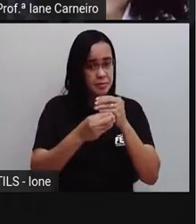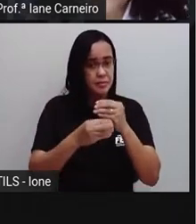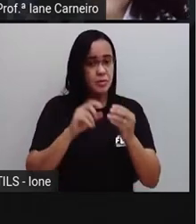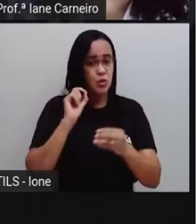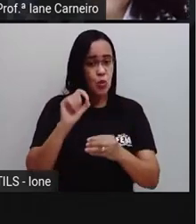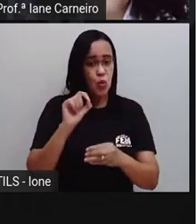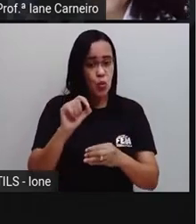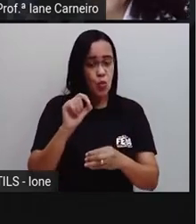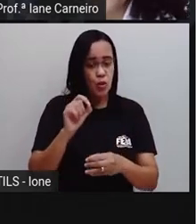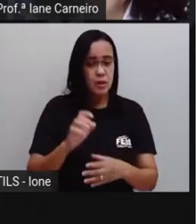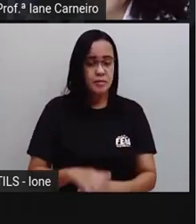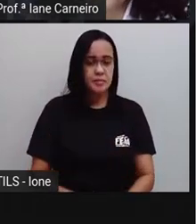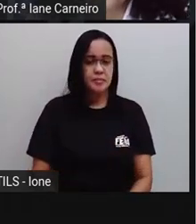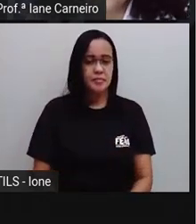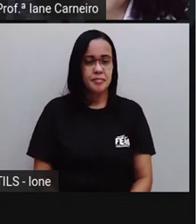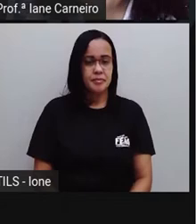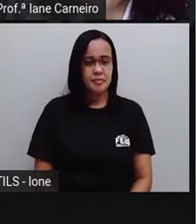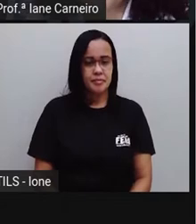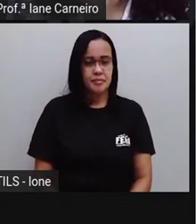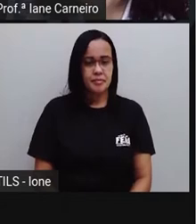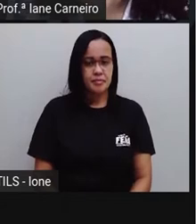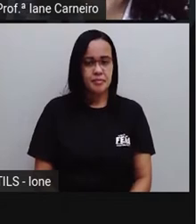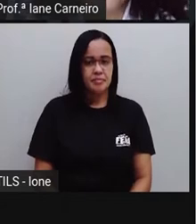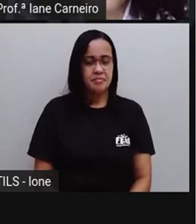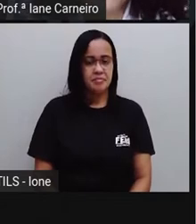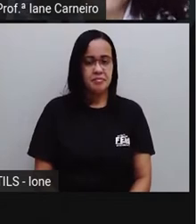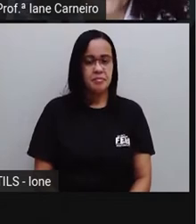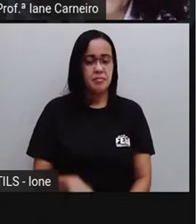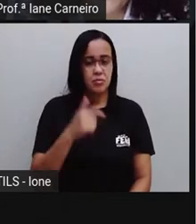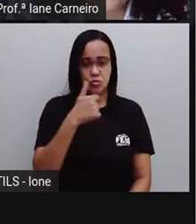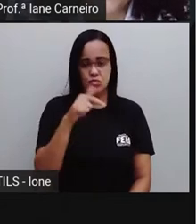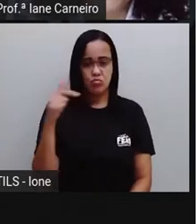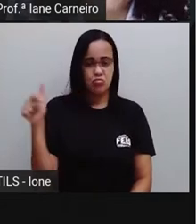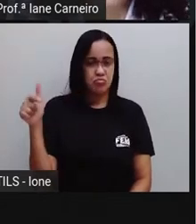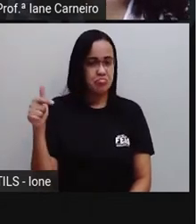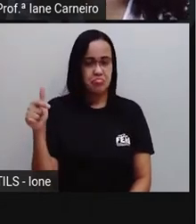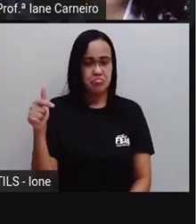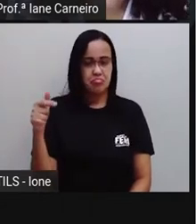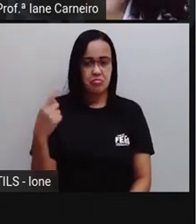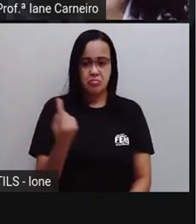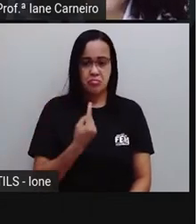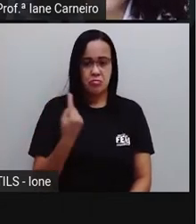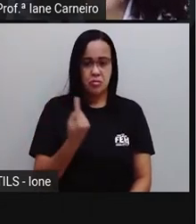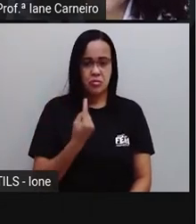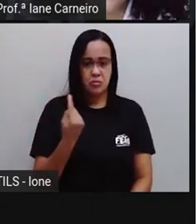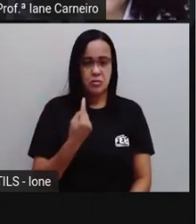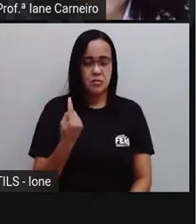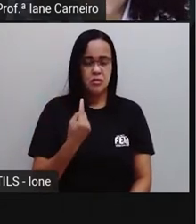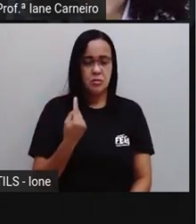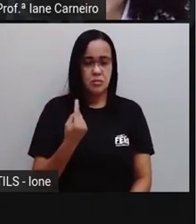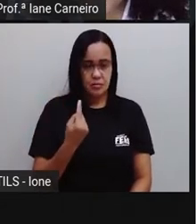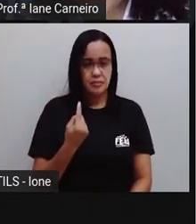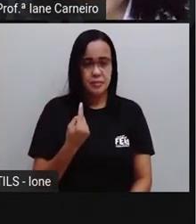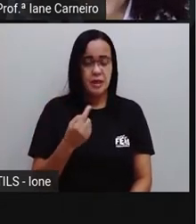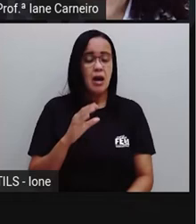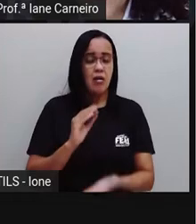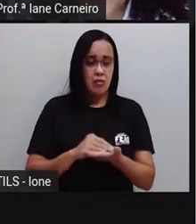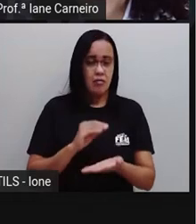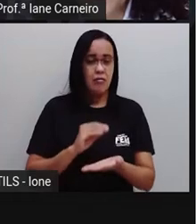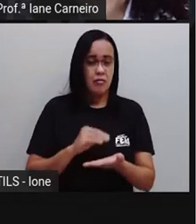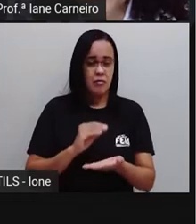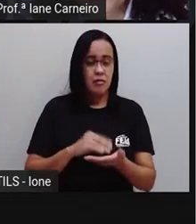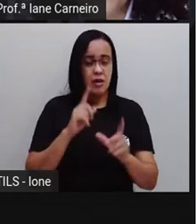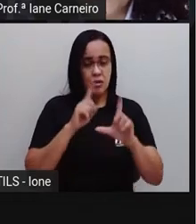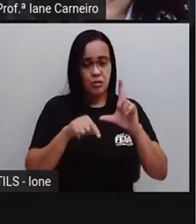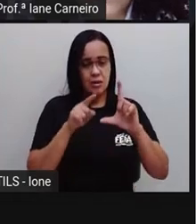ter não é uma uma uma sílaba ela não tem não pode escrever formar uma sílaba não tá faltando ali uma letrinha né uma